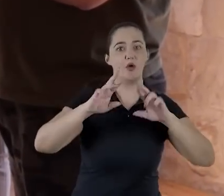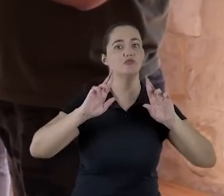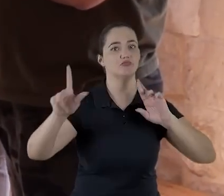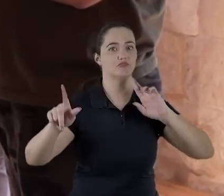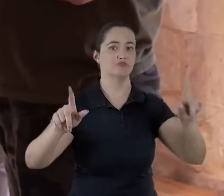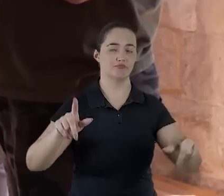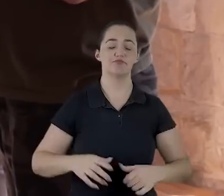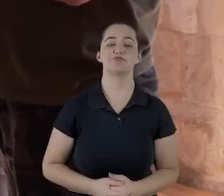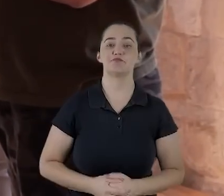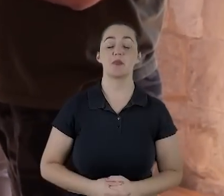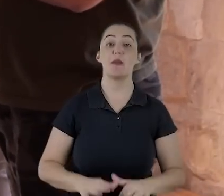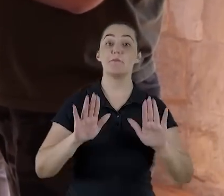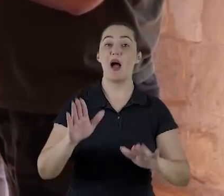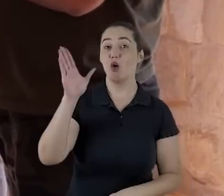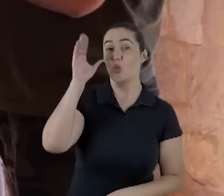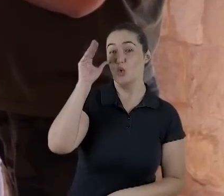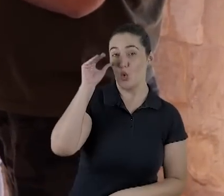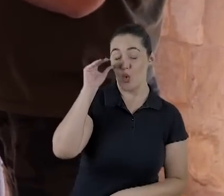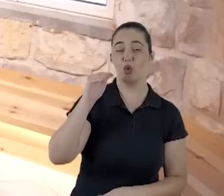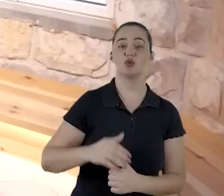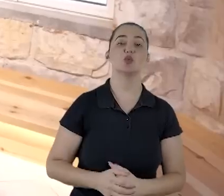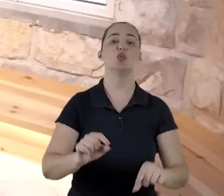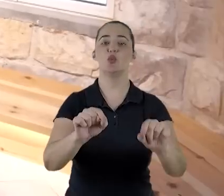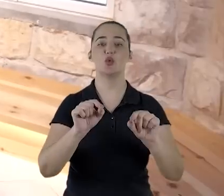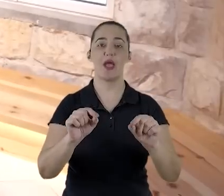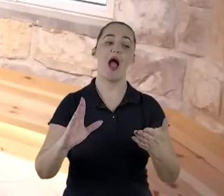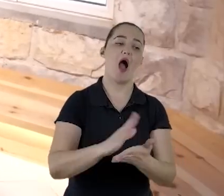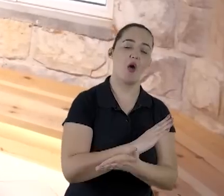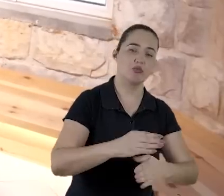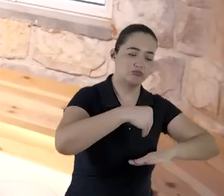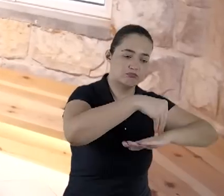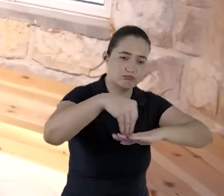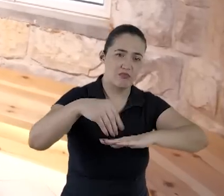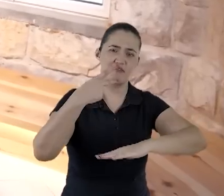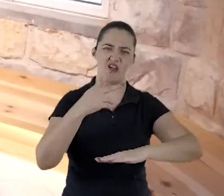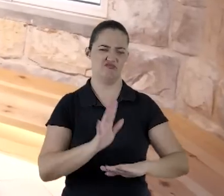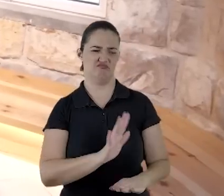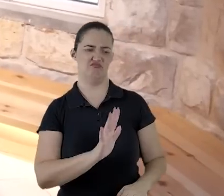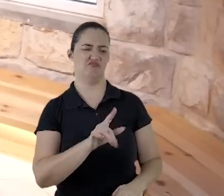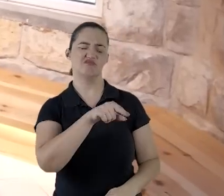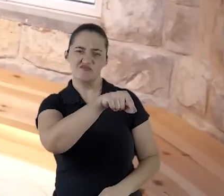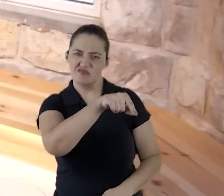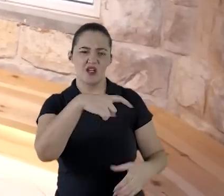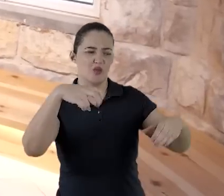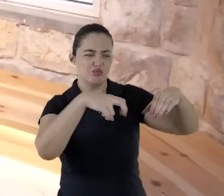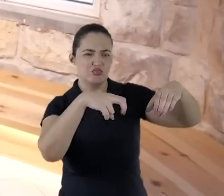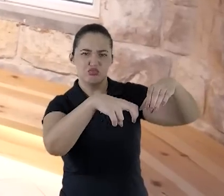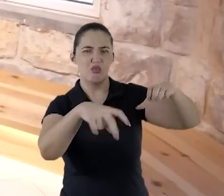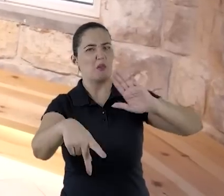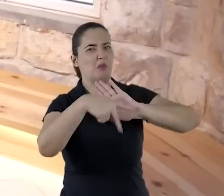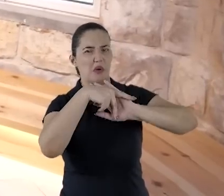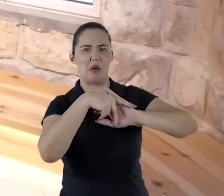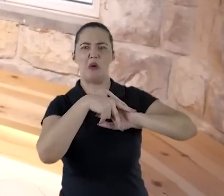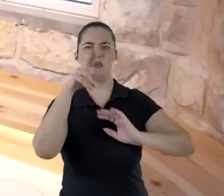essa divergência ainda entre os arqueólogos. Agora, é curioso que no princípio, alguns que escavaram aqui chegaram a